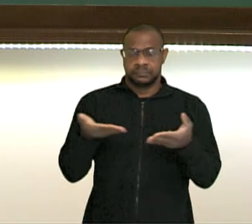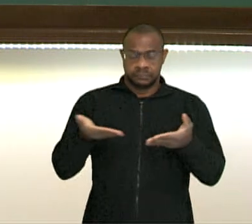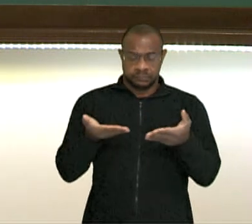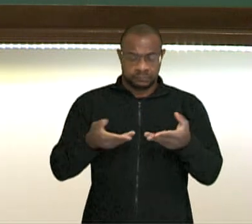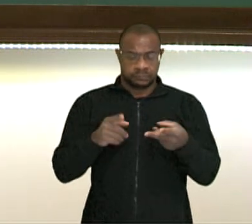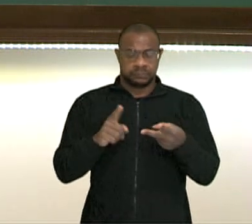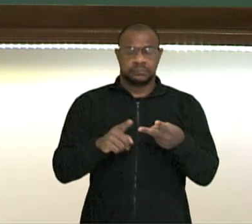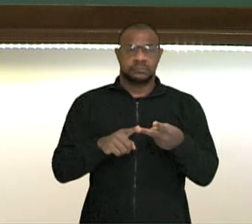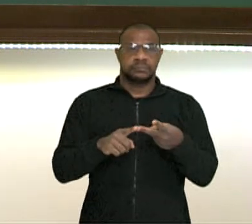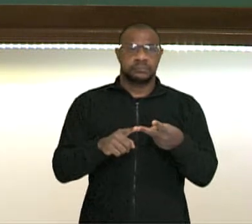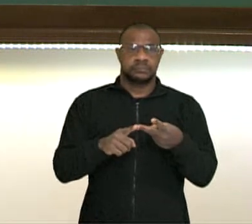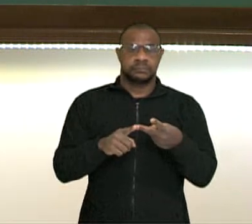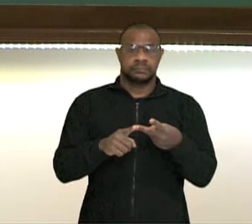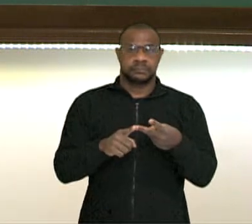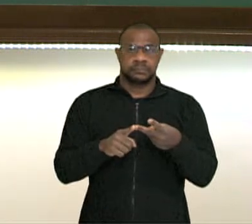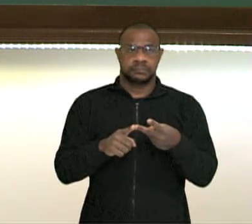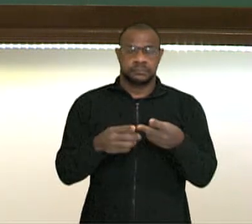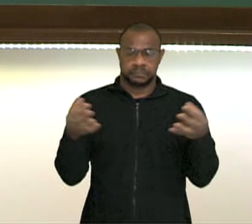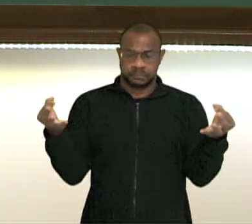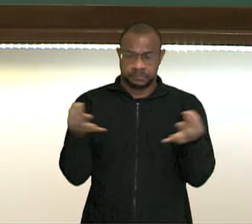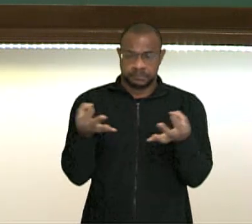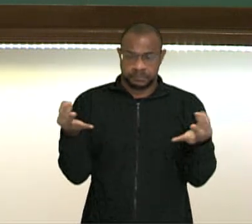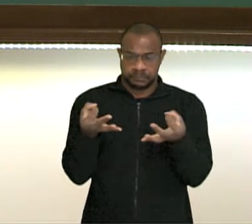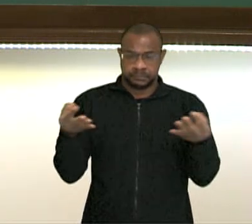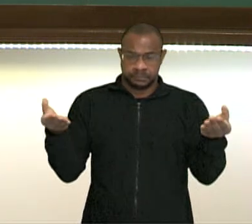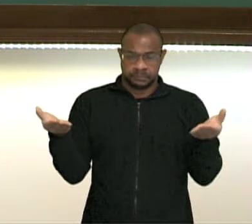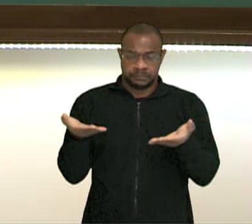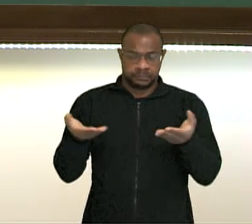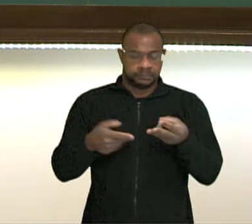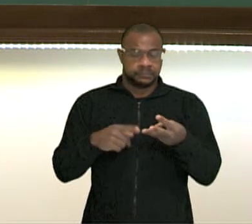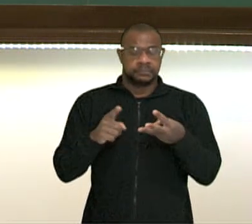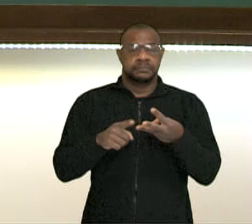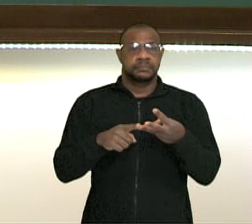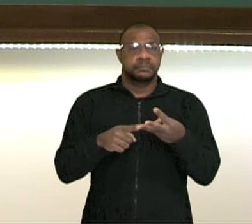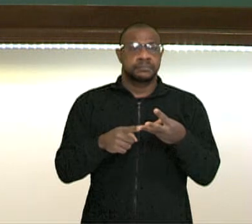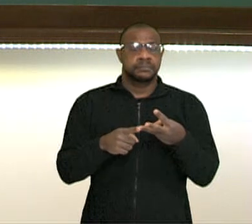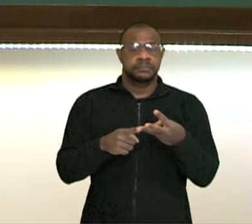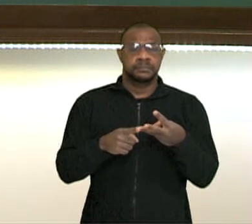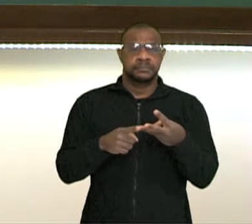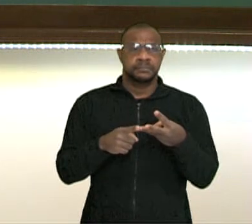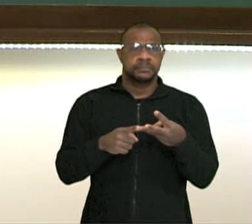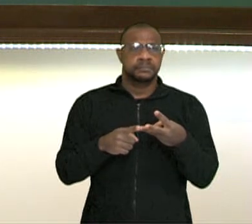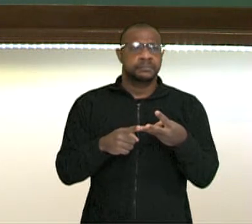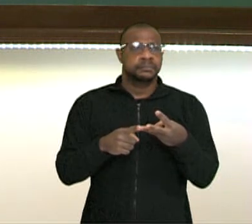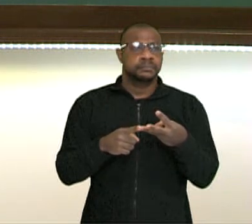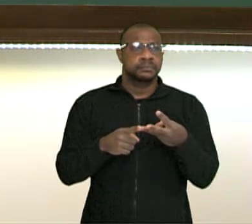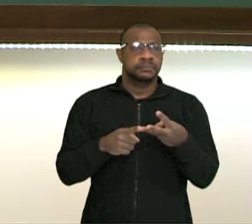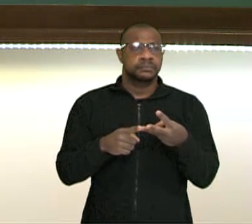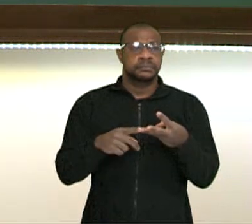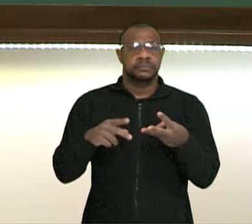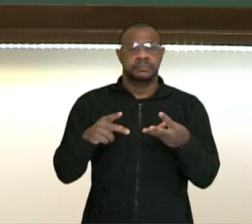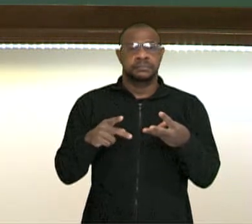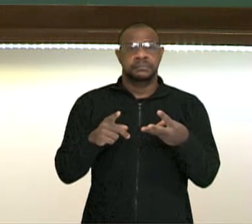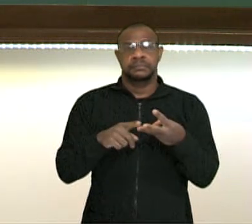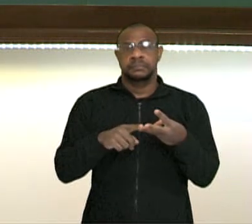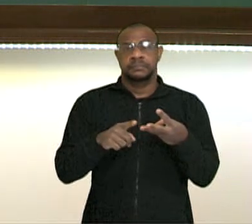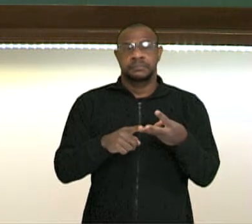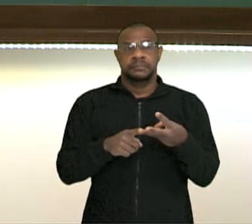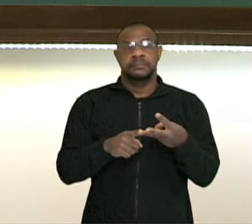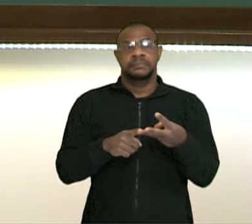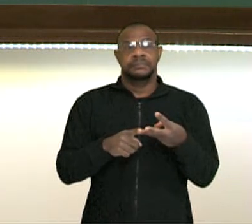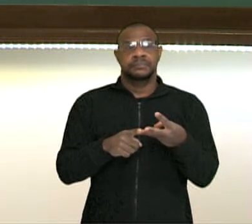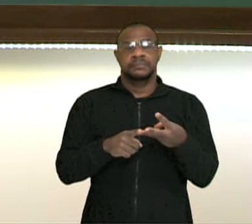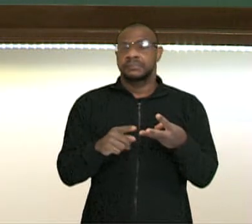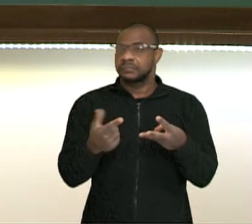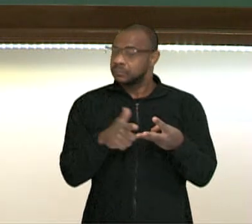pretérito perfeito, uma ação que começou no passado e acabou no passado, eu falei. O pretérito imperfeito,